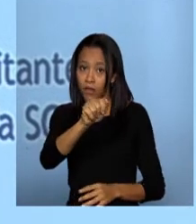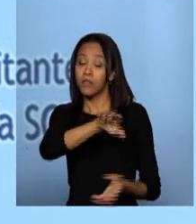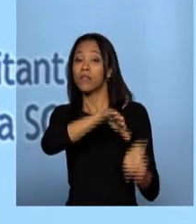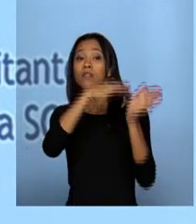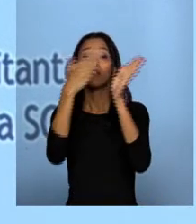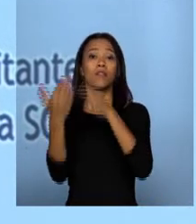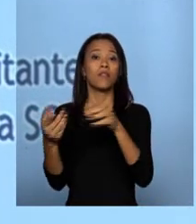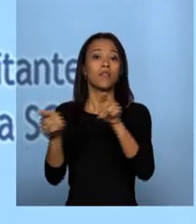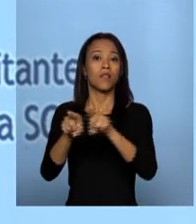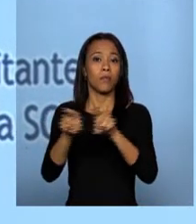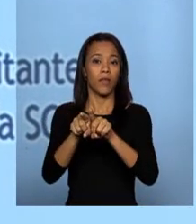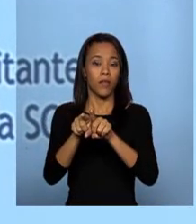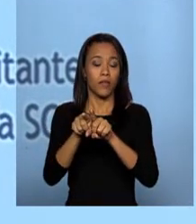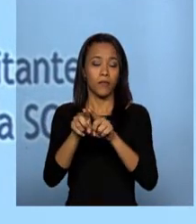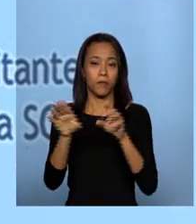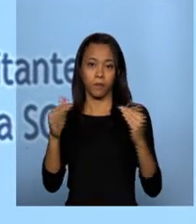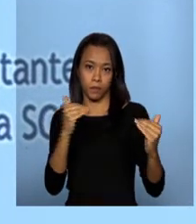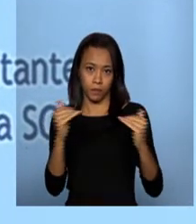a relação